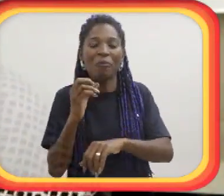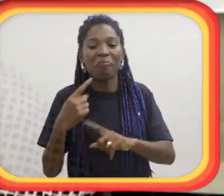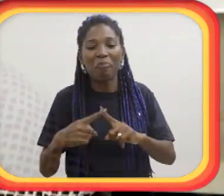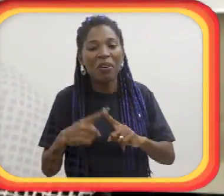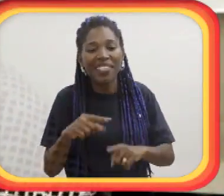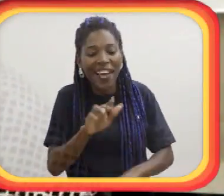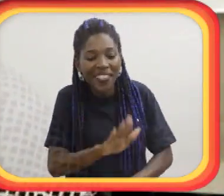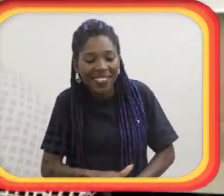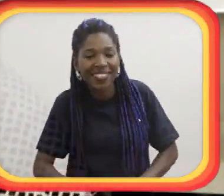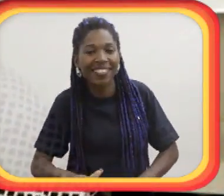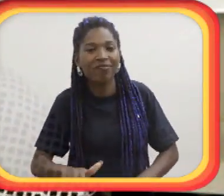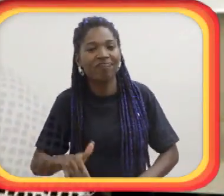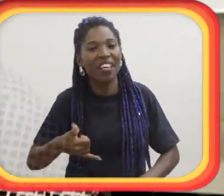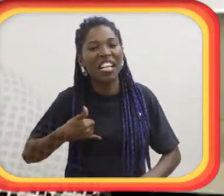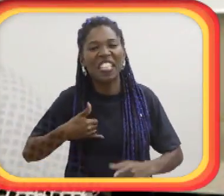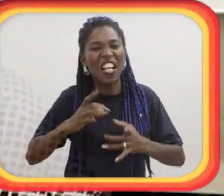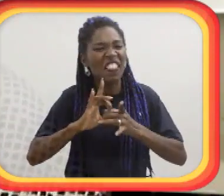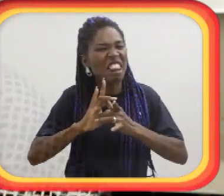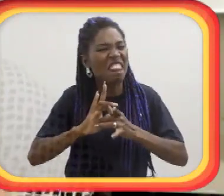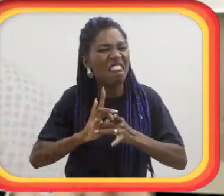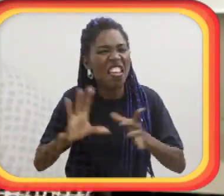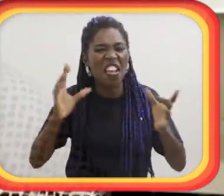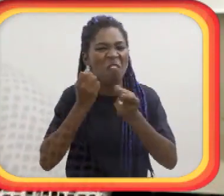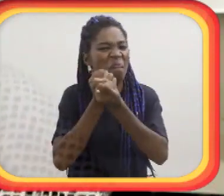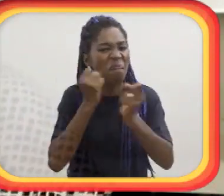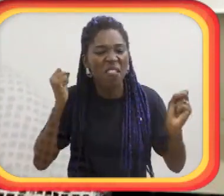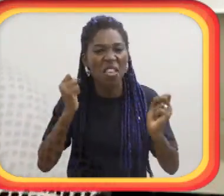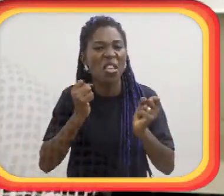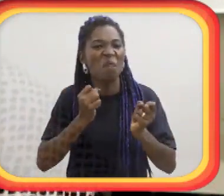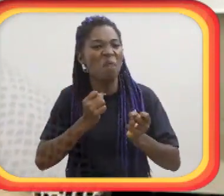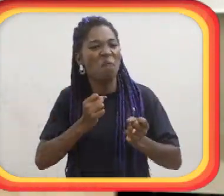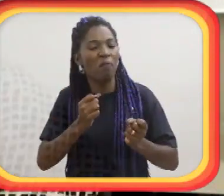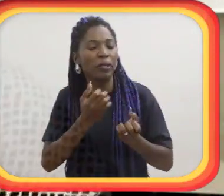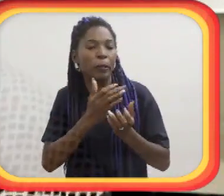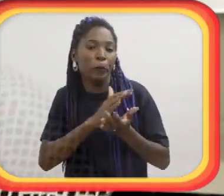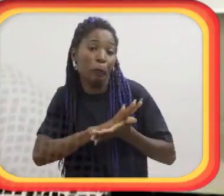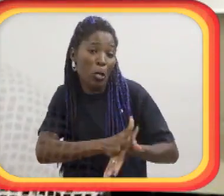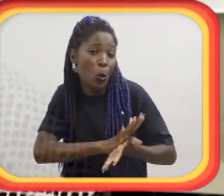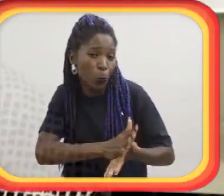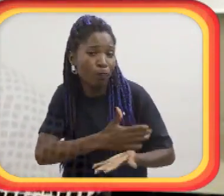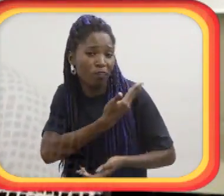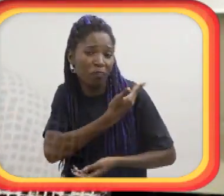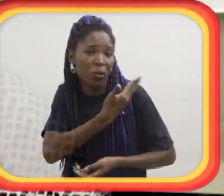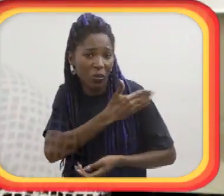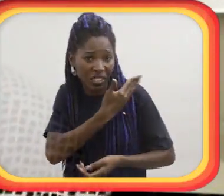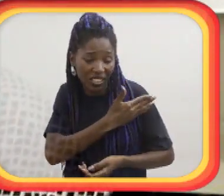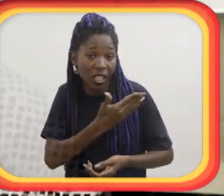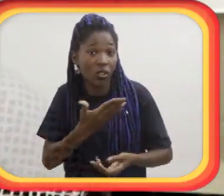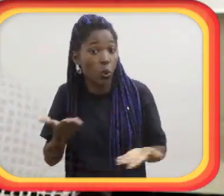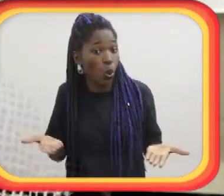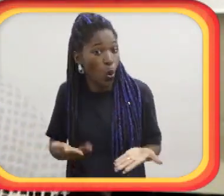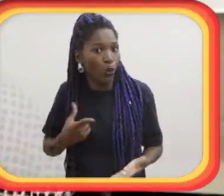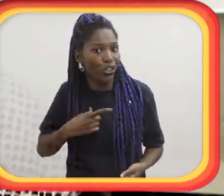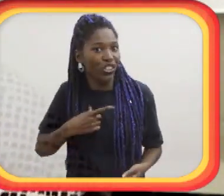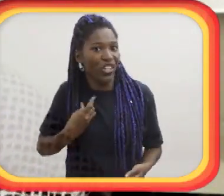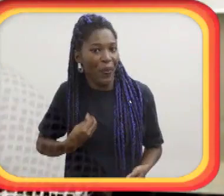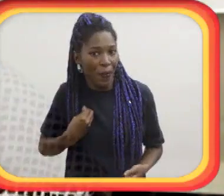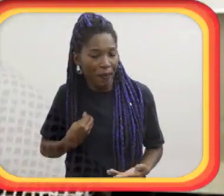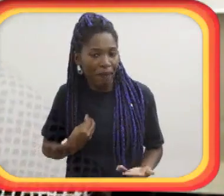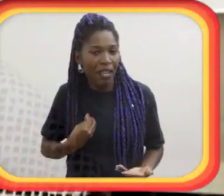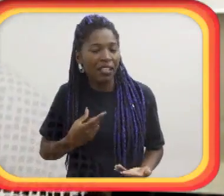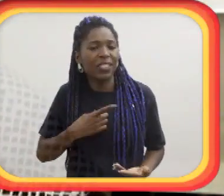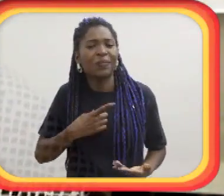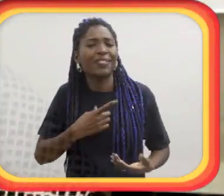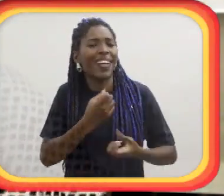idade ainda estão mais livres de preconceito, ainda não foram moldadas, né, pelos preconceitos que a gente tem.